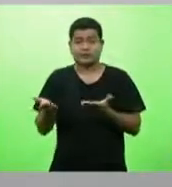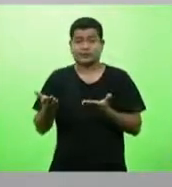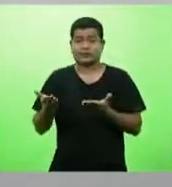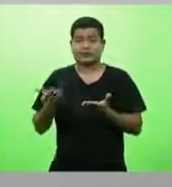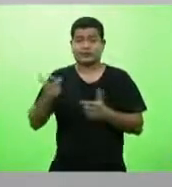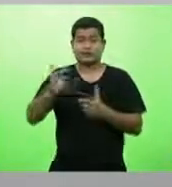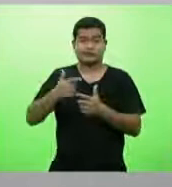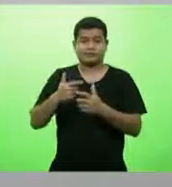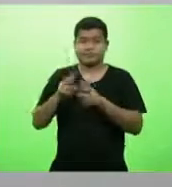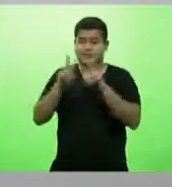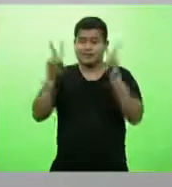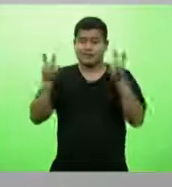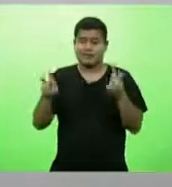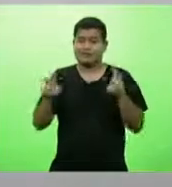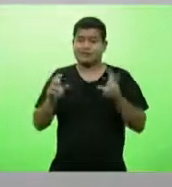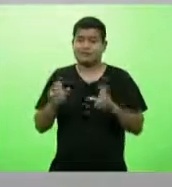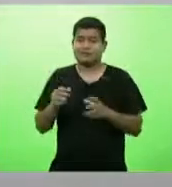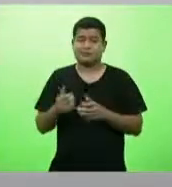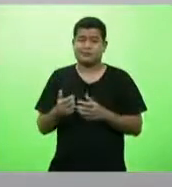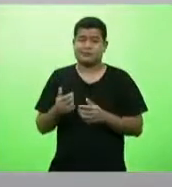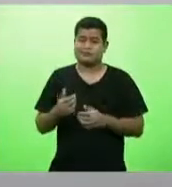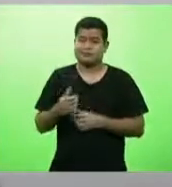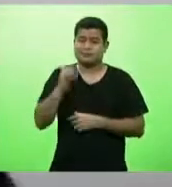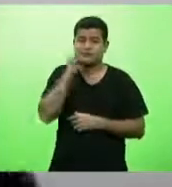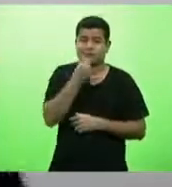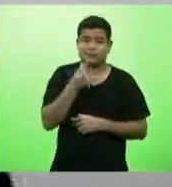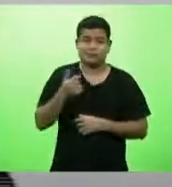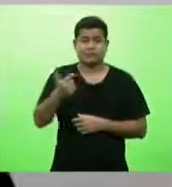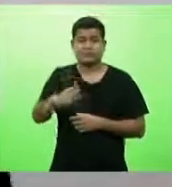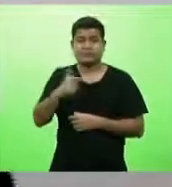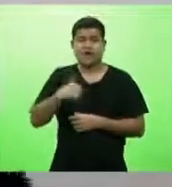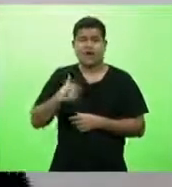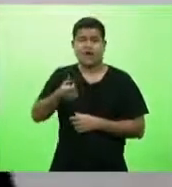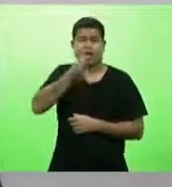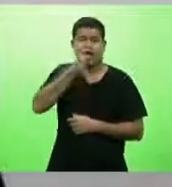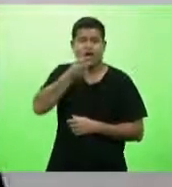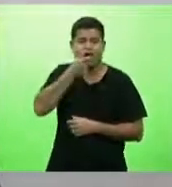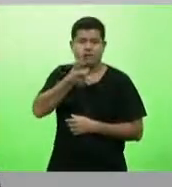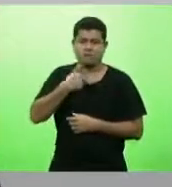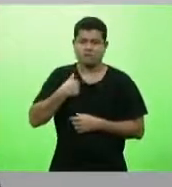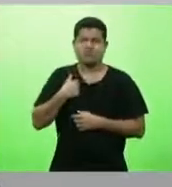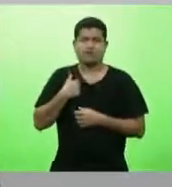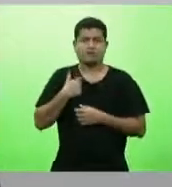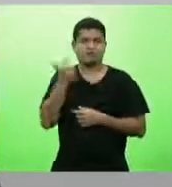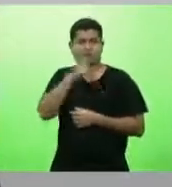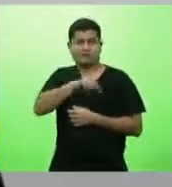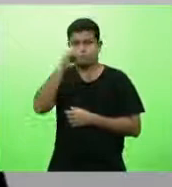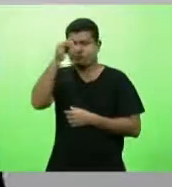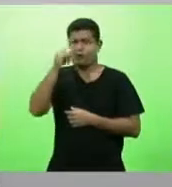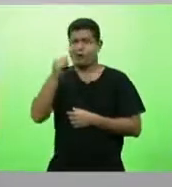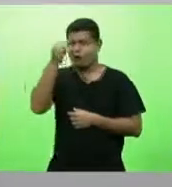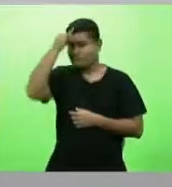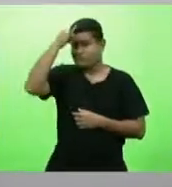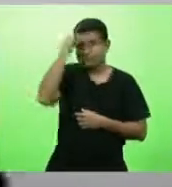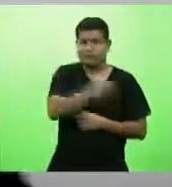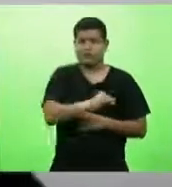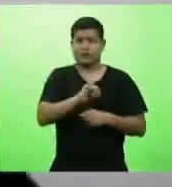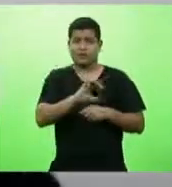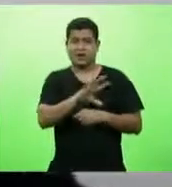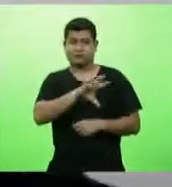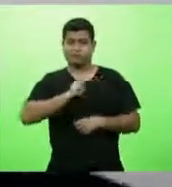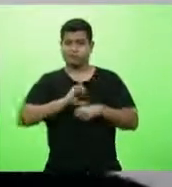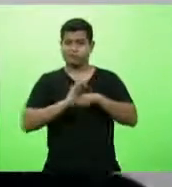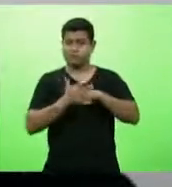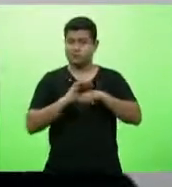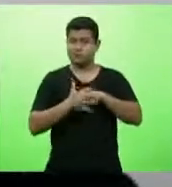não existe, infelizmente, não temos ainda uma medicação que evita, né, a questão da Covid. Nós temos é que